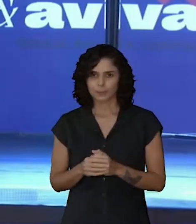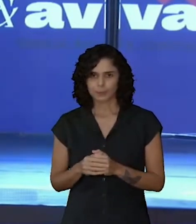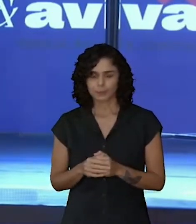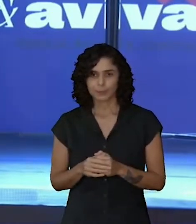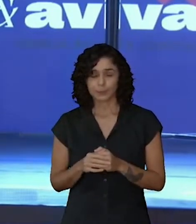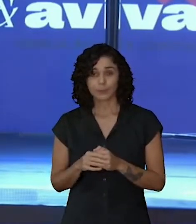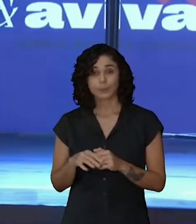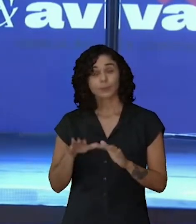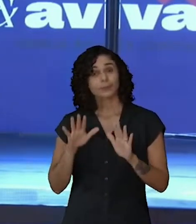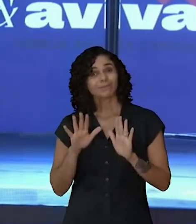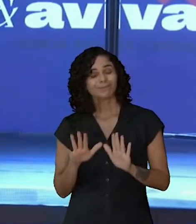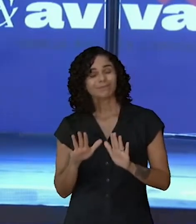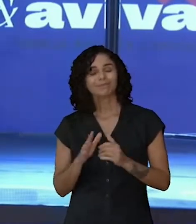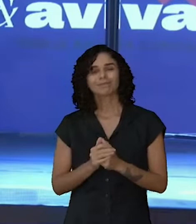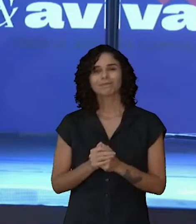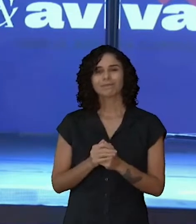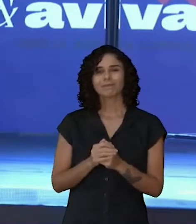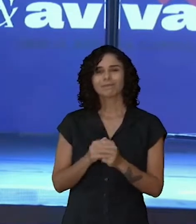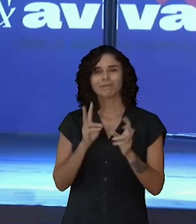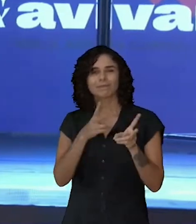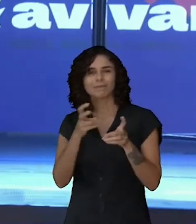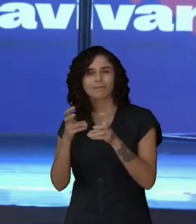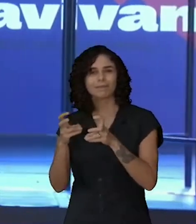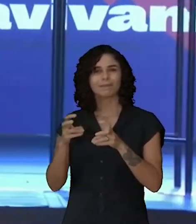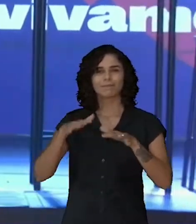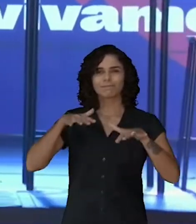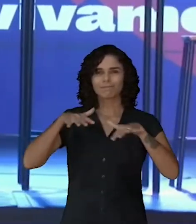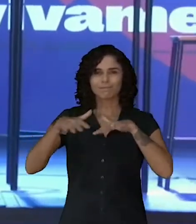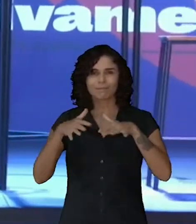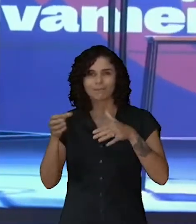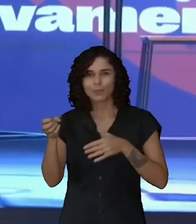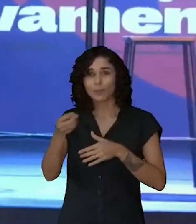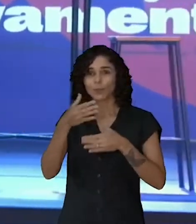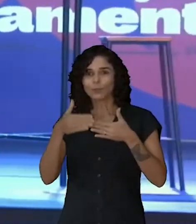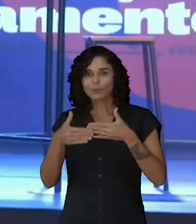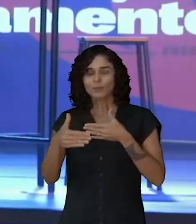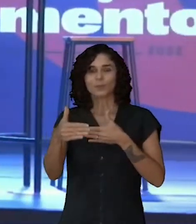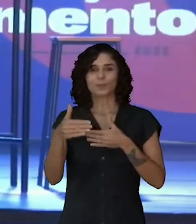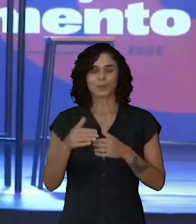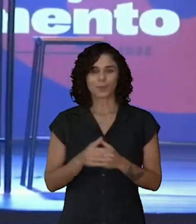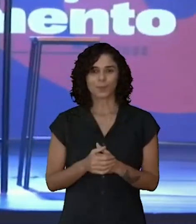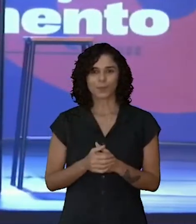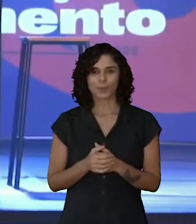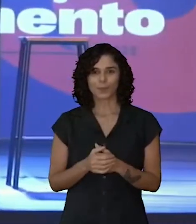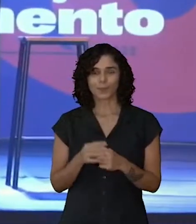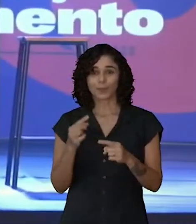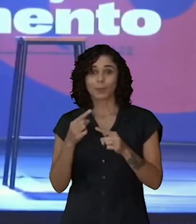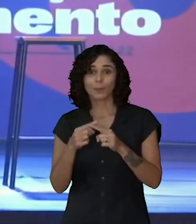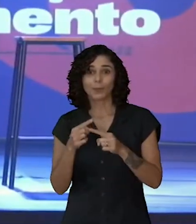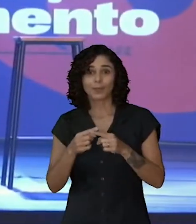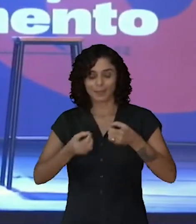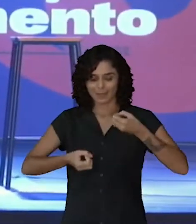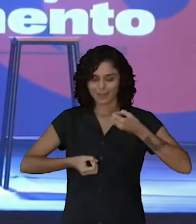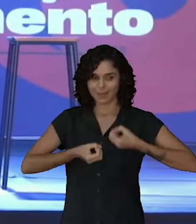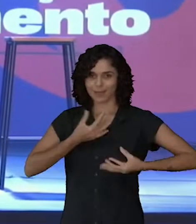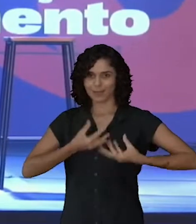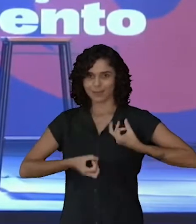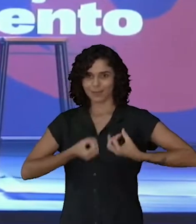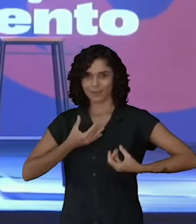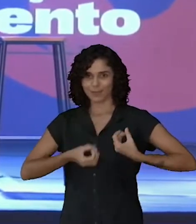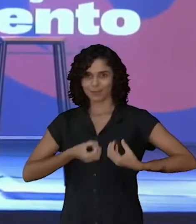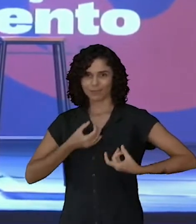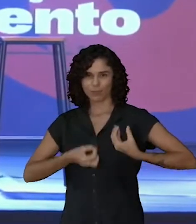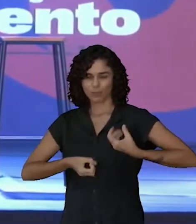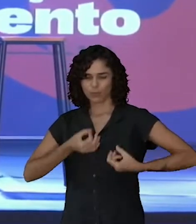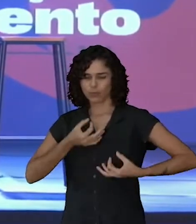Mas eu vejo um movimento novo começando. Porque avivamento é algo